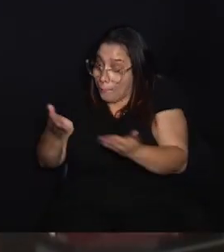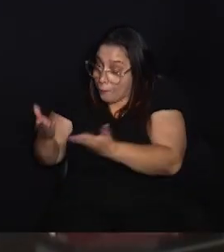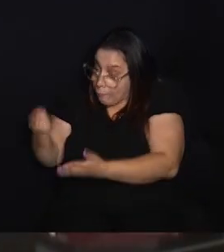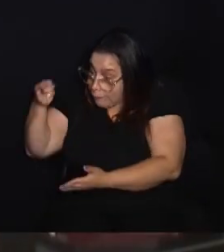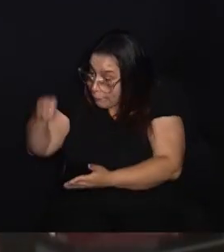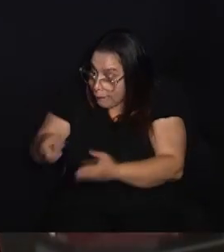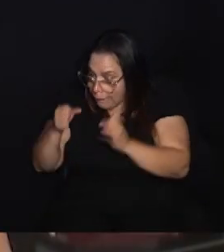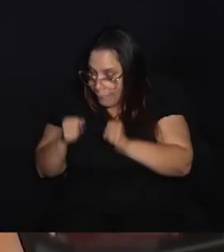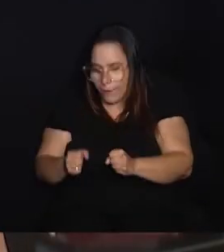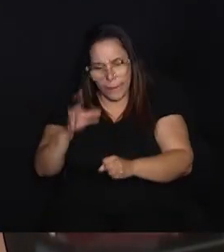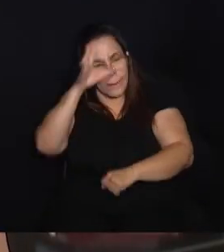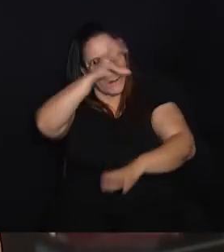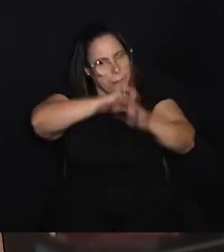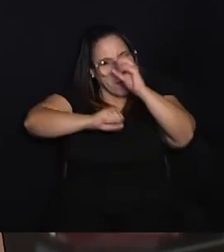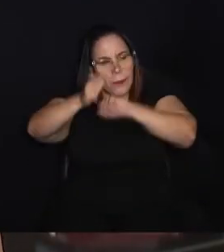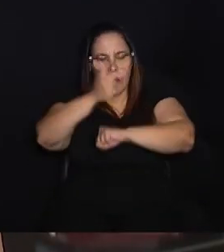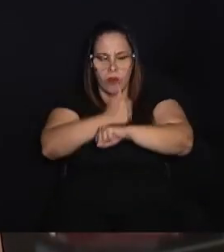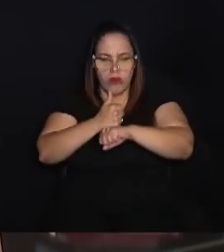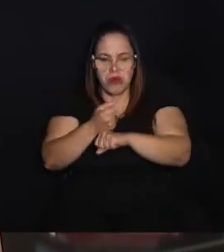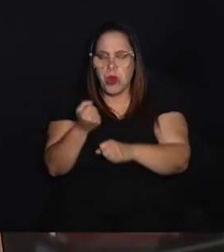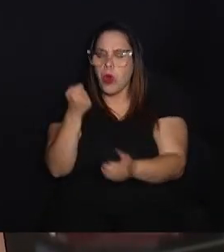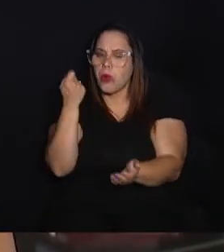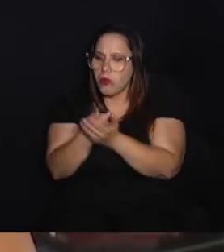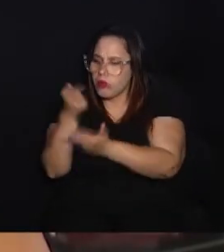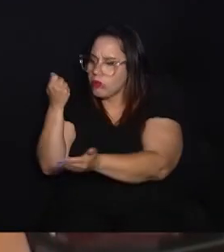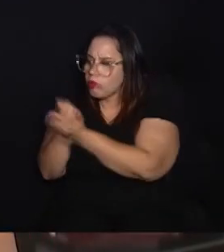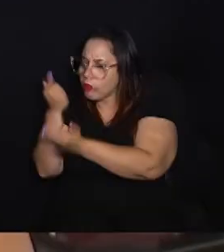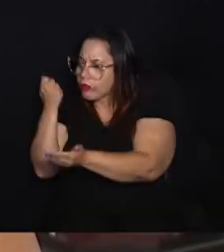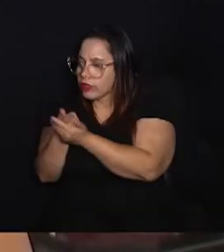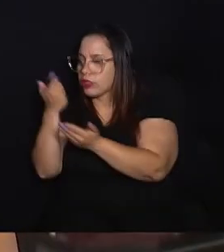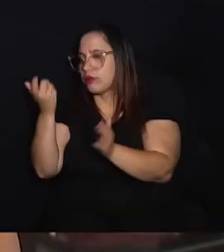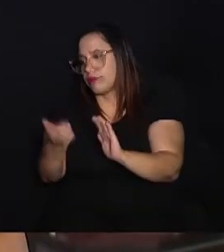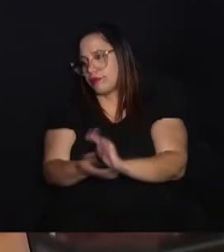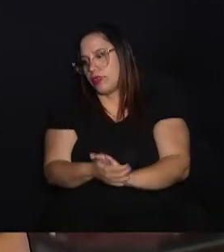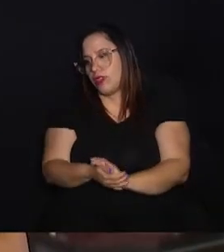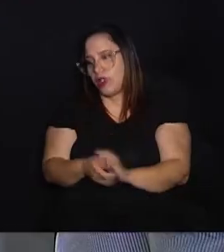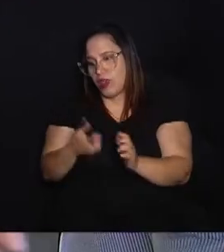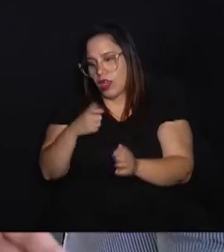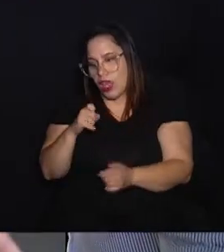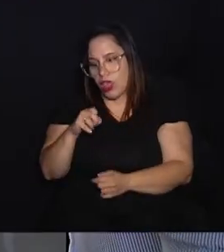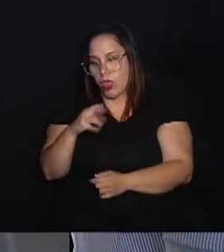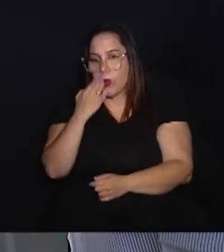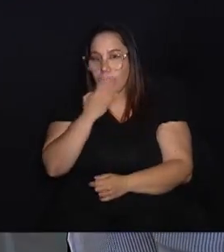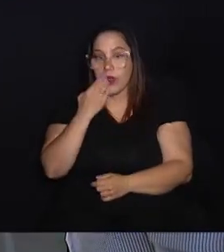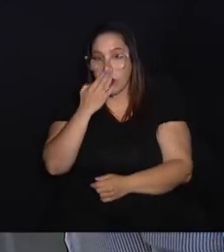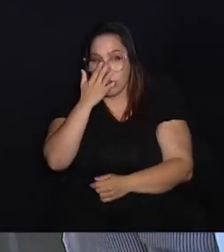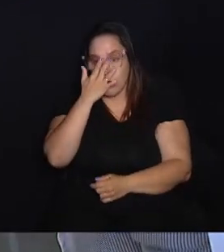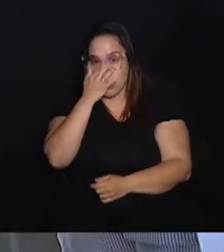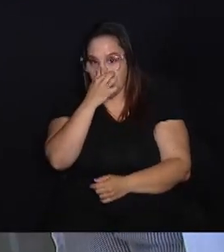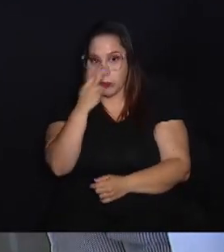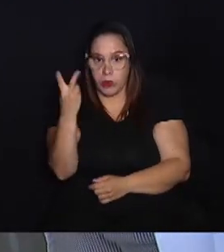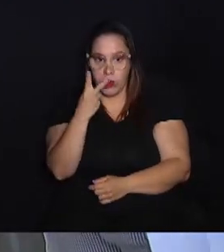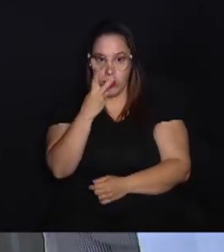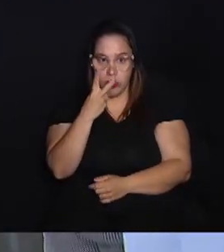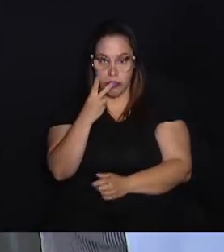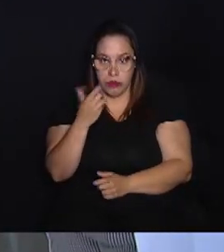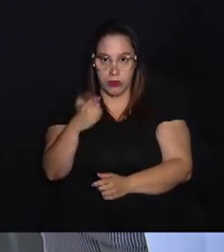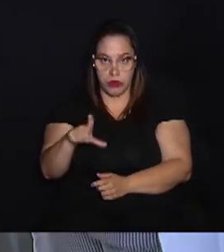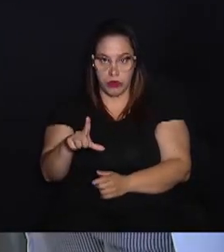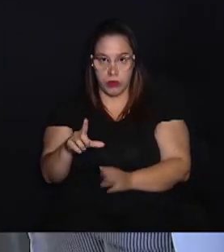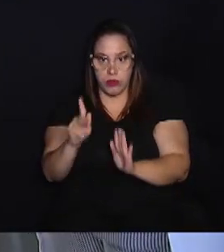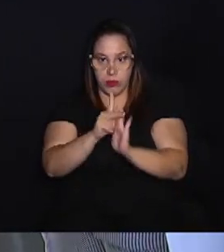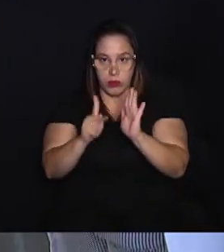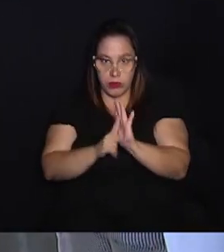elas possam aprender aqui profissionalmente como vender seus produtos, né? Seus salgados, seus doces. Esta é a segunda edição do